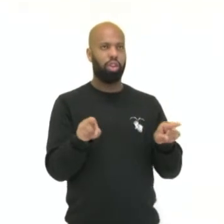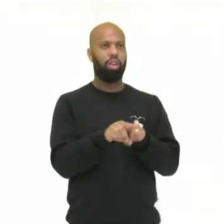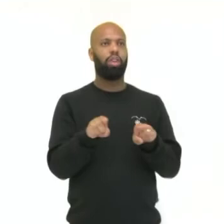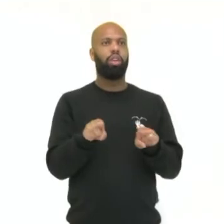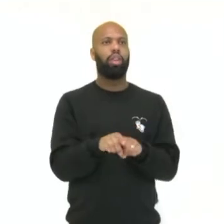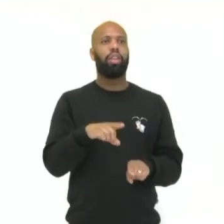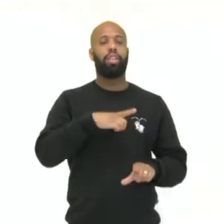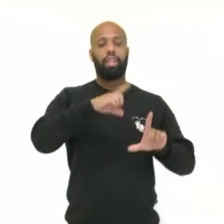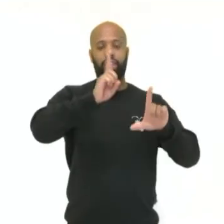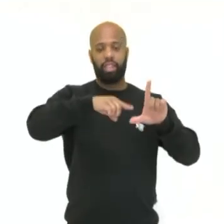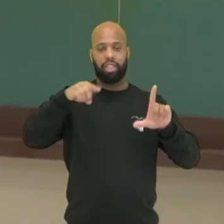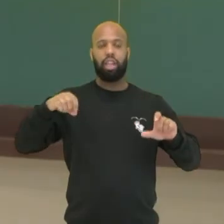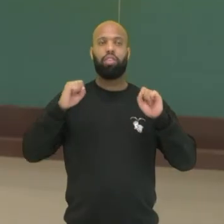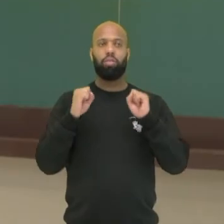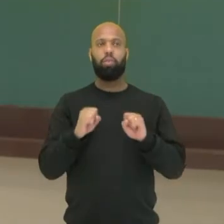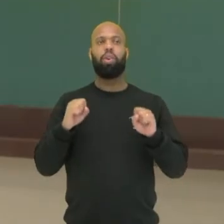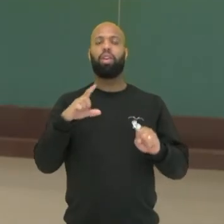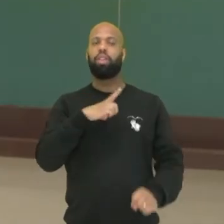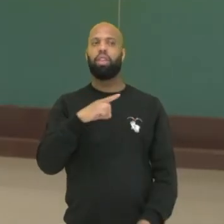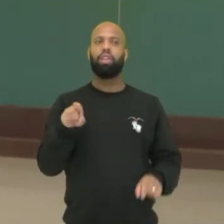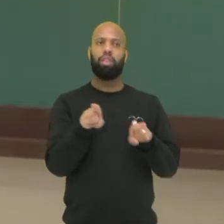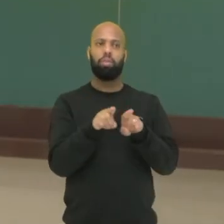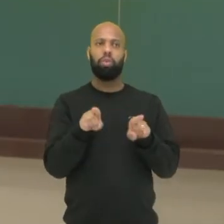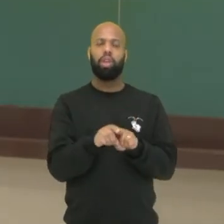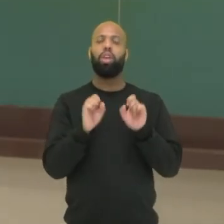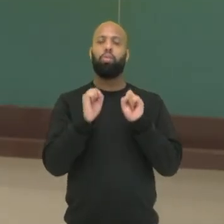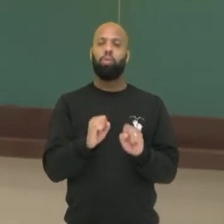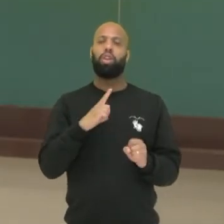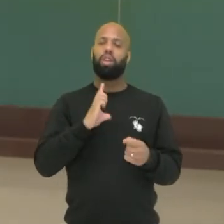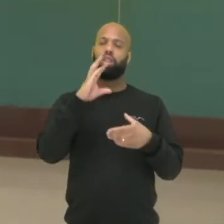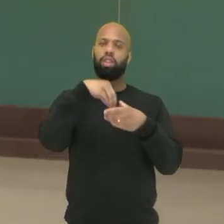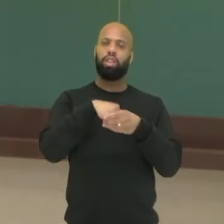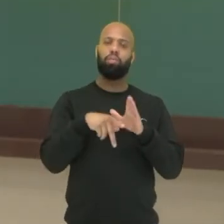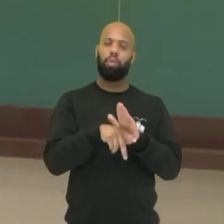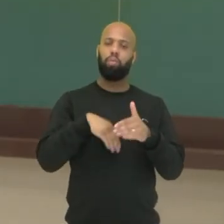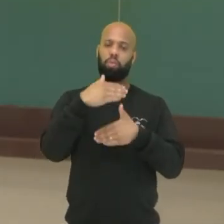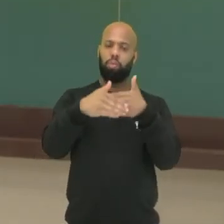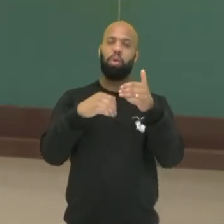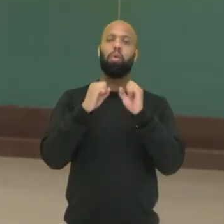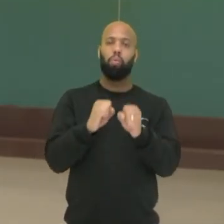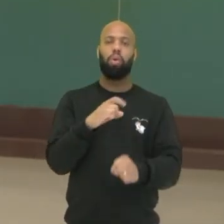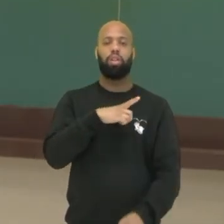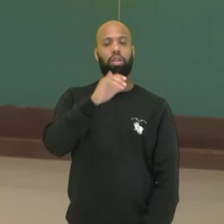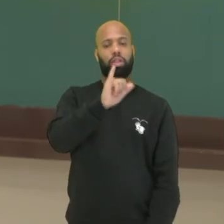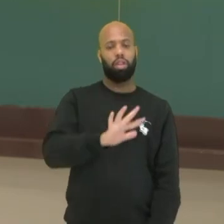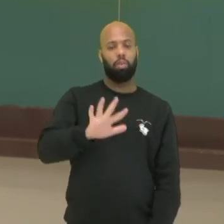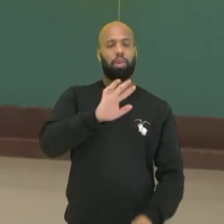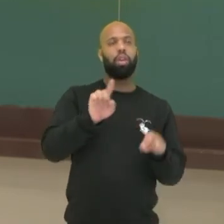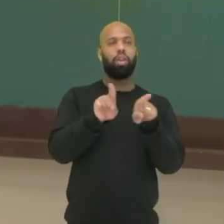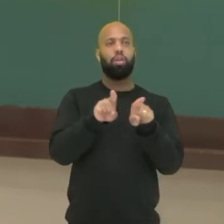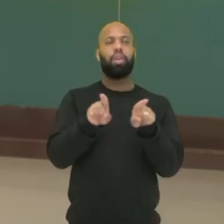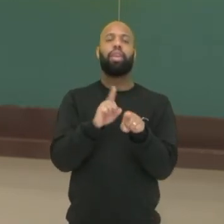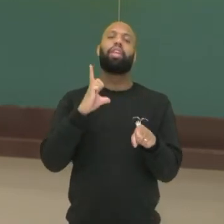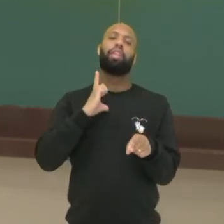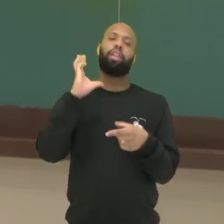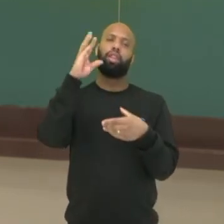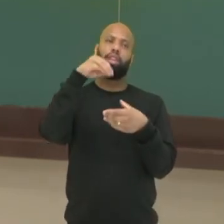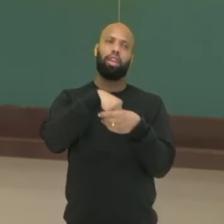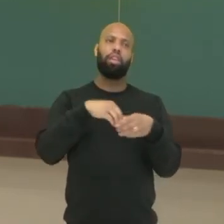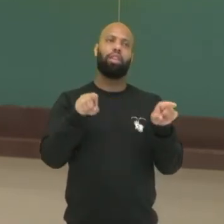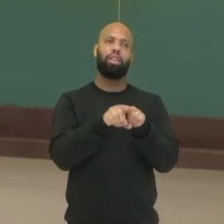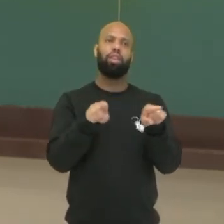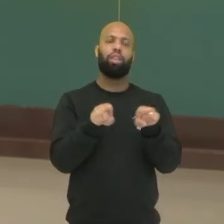um gráfico, pode aparecer dentro do desenvolvimento imagens que fazem parte também